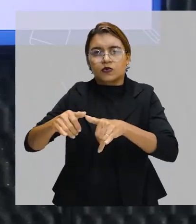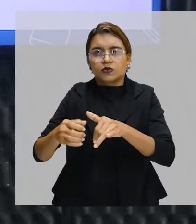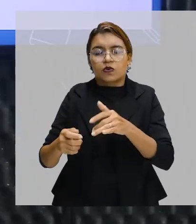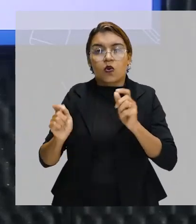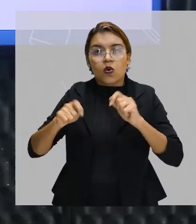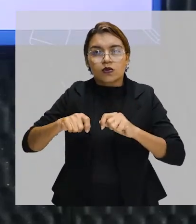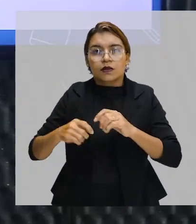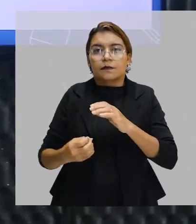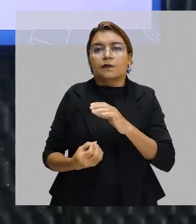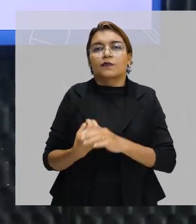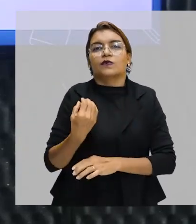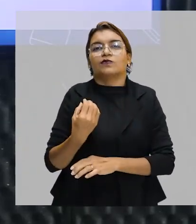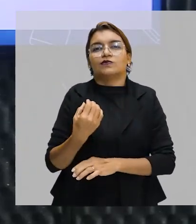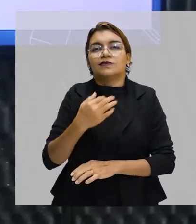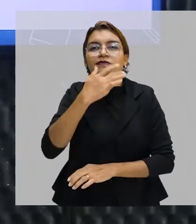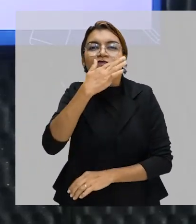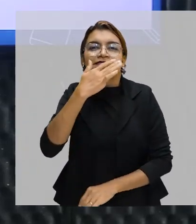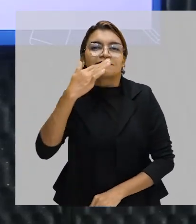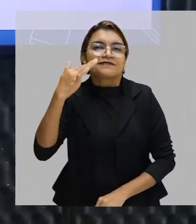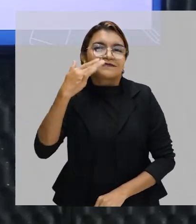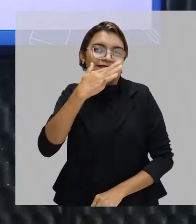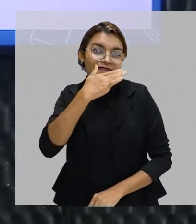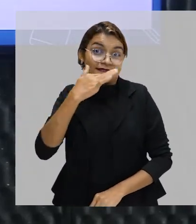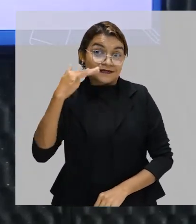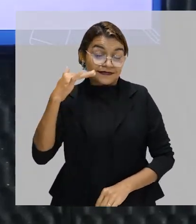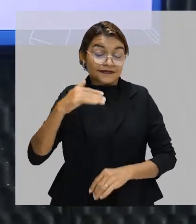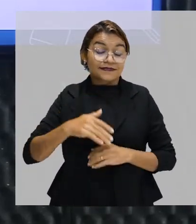produzir essas essências, ok?